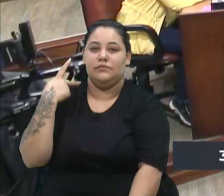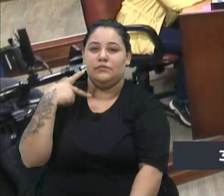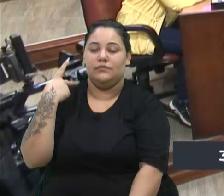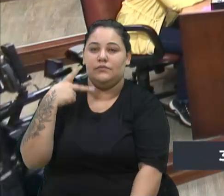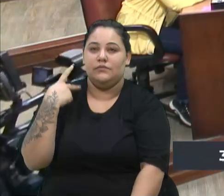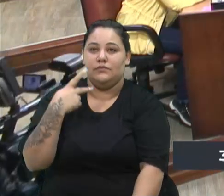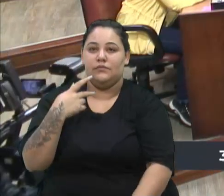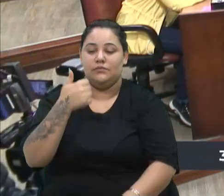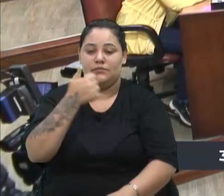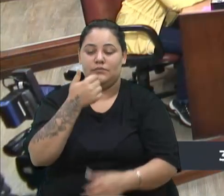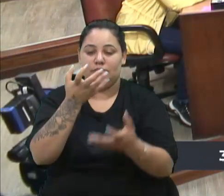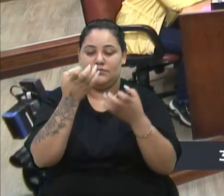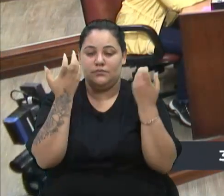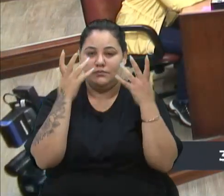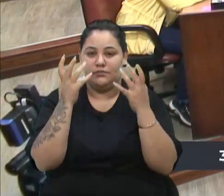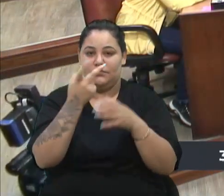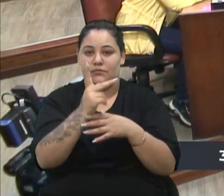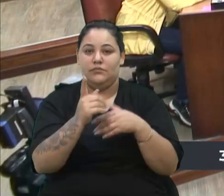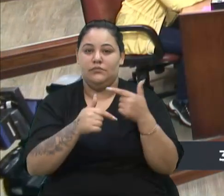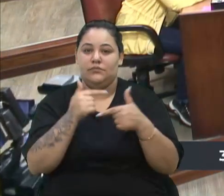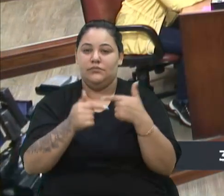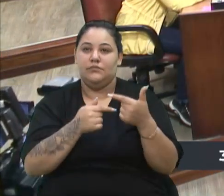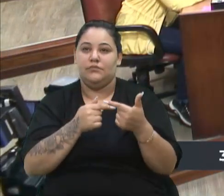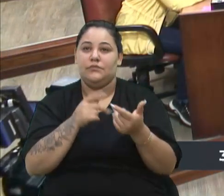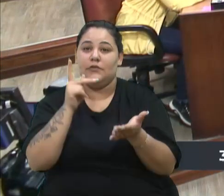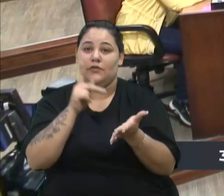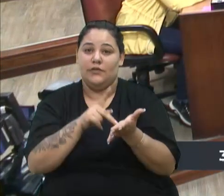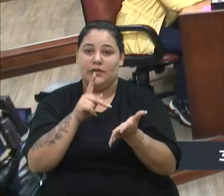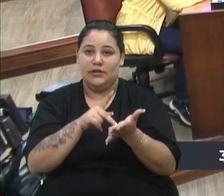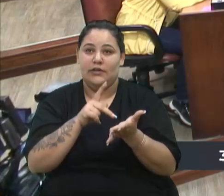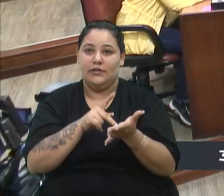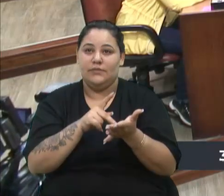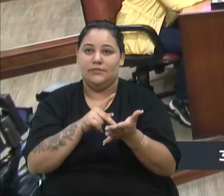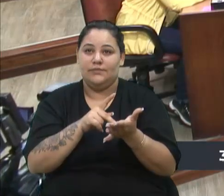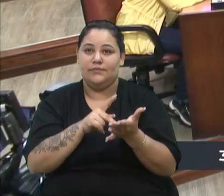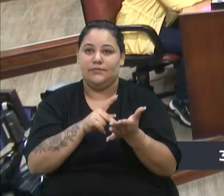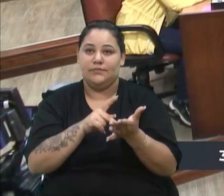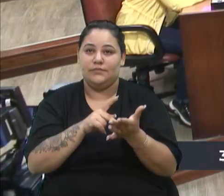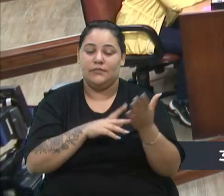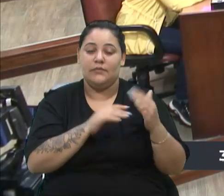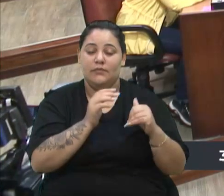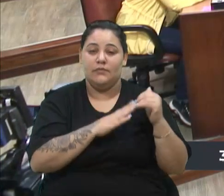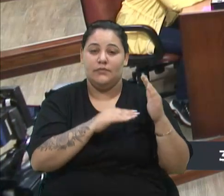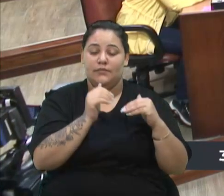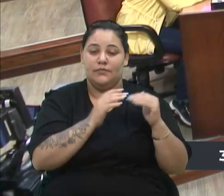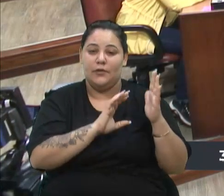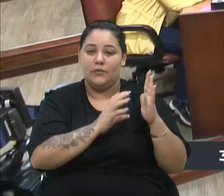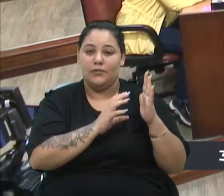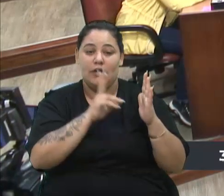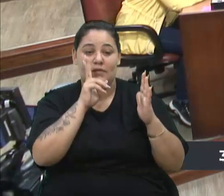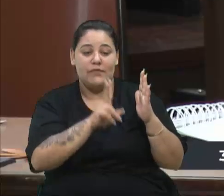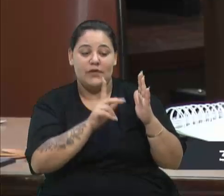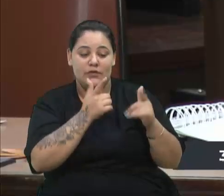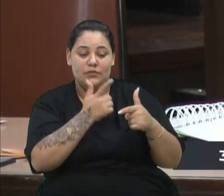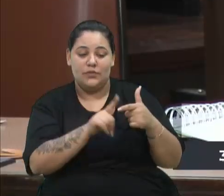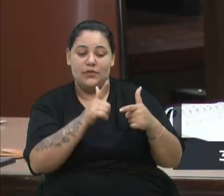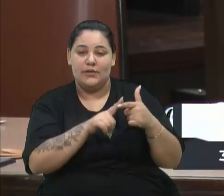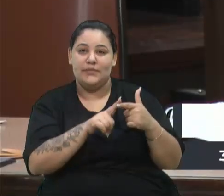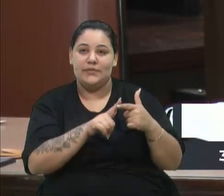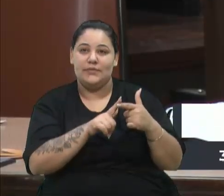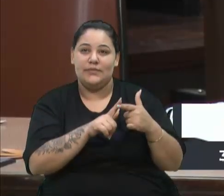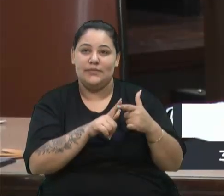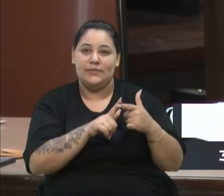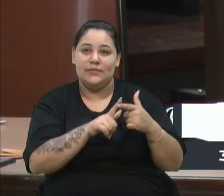seu trabalho, porque é o verdadeiro trabalho na prática, né, de um parlamentar. É ver os problemas, apontar os problemas, mas